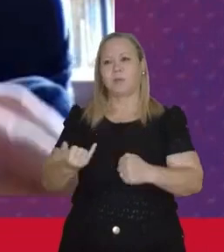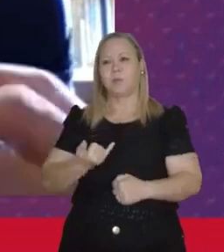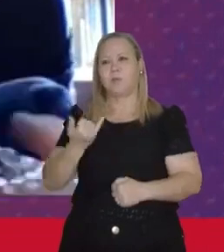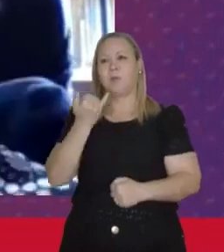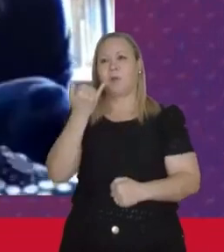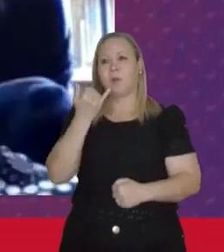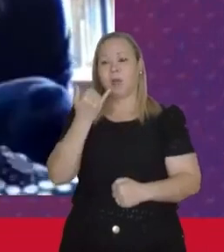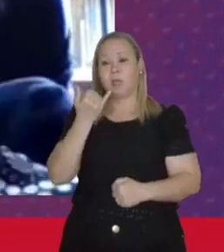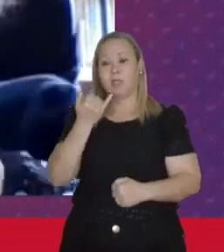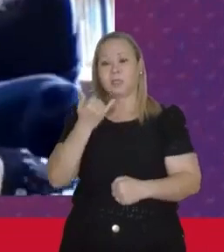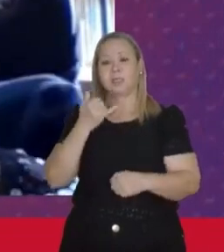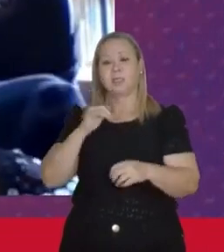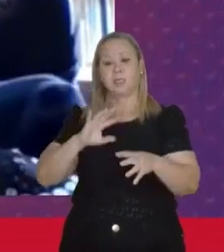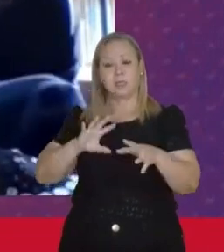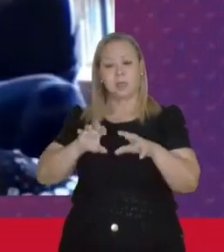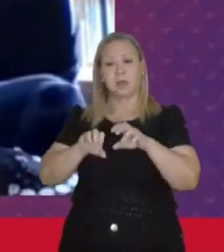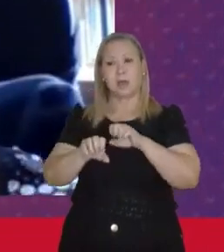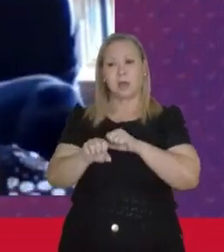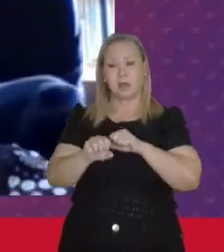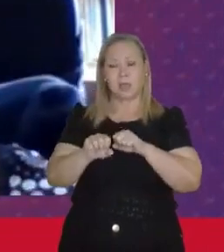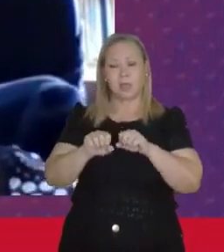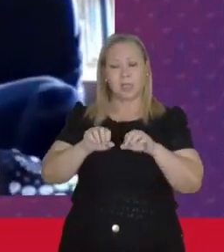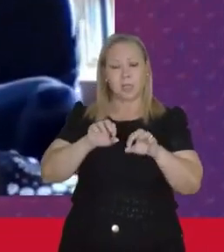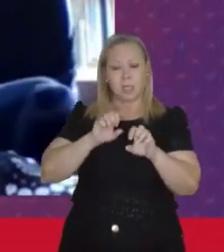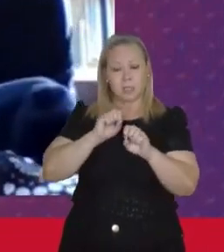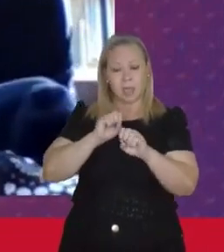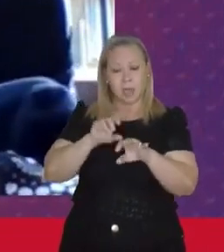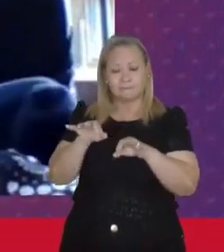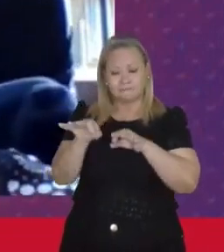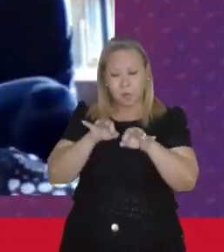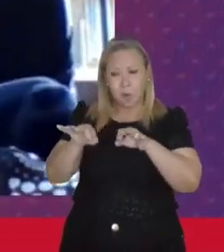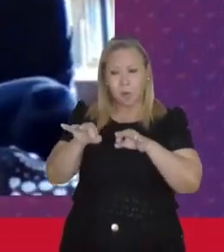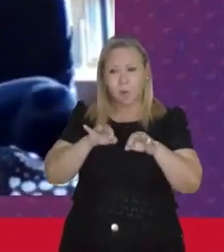na formação dos e das profissionais